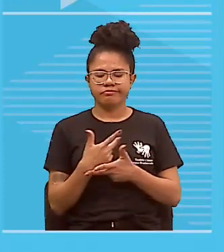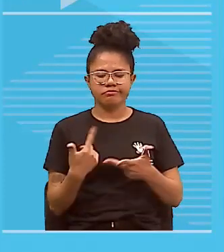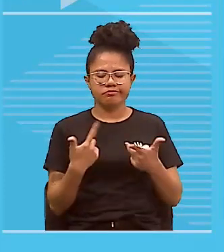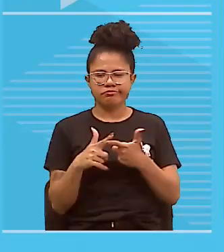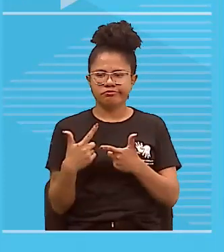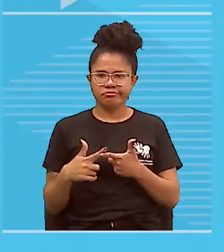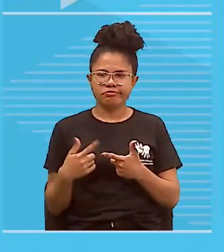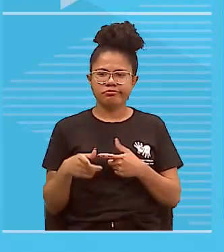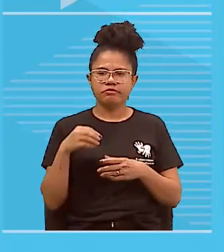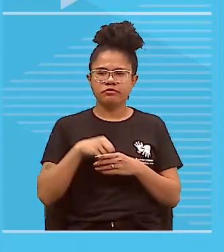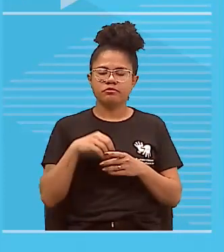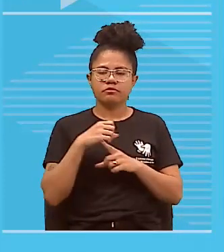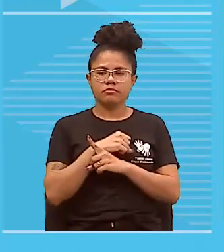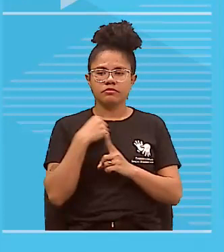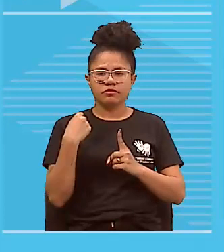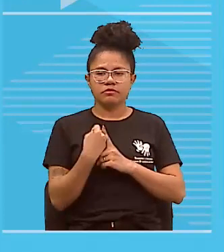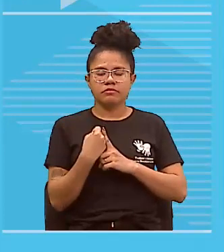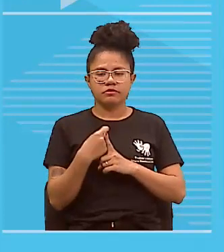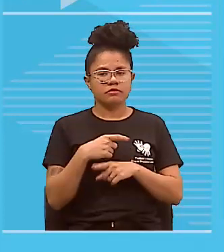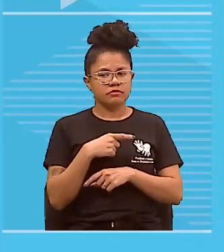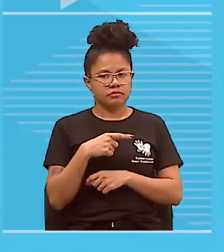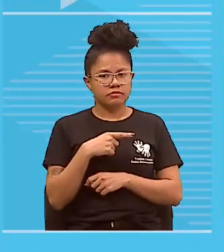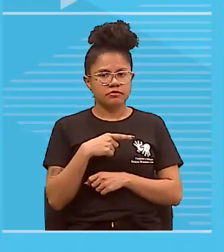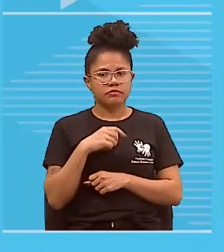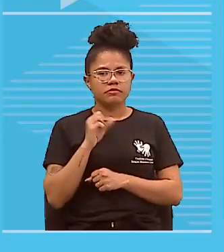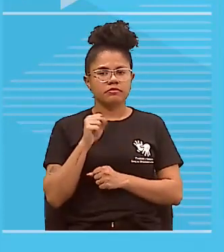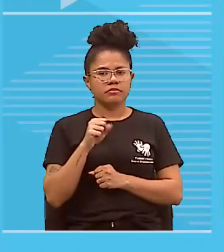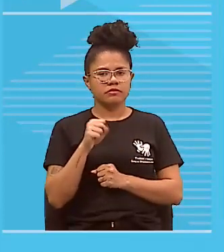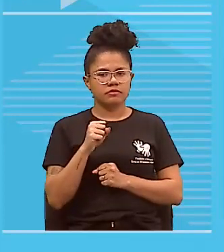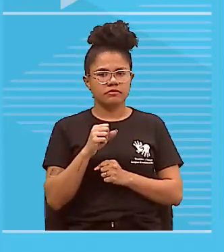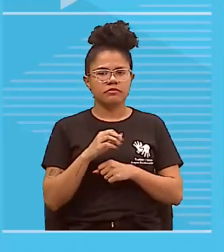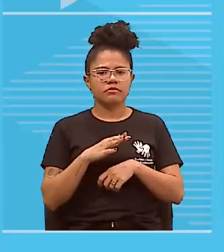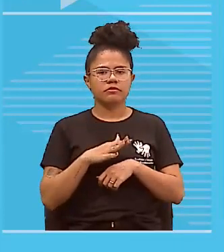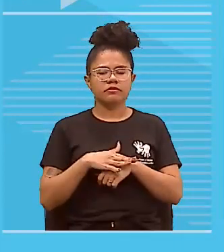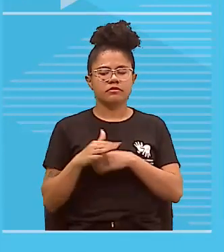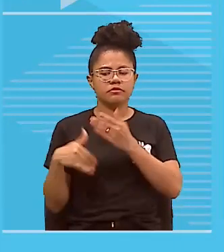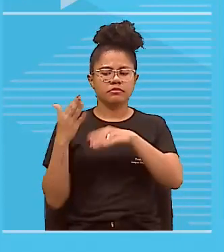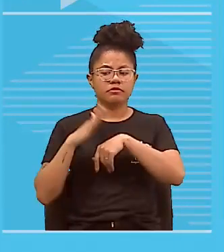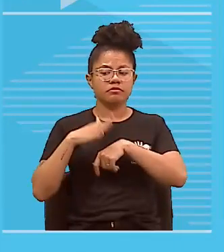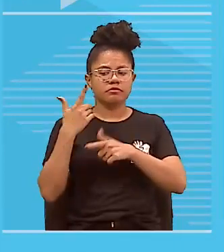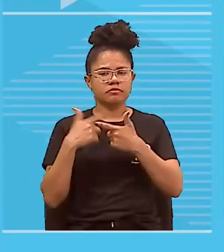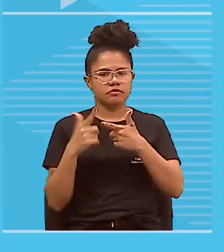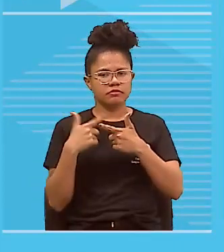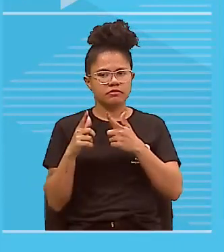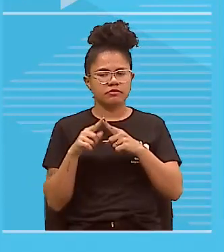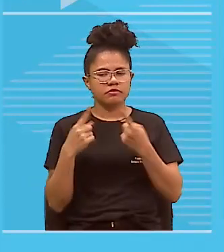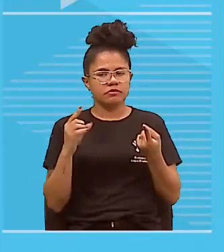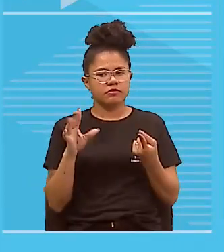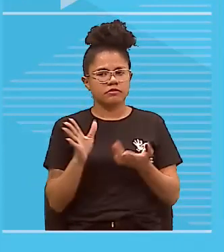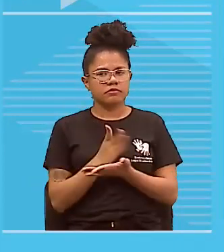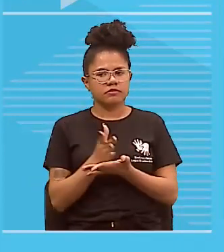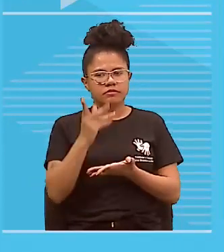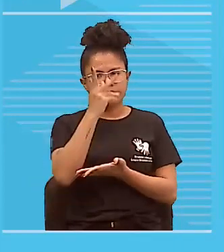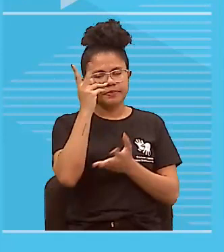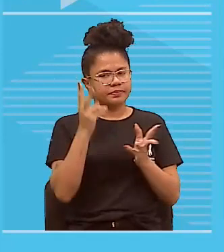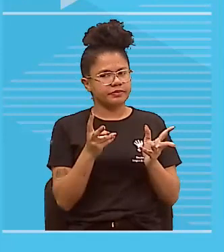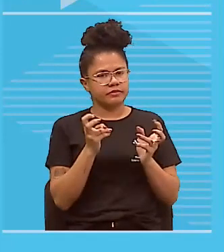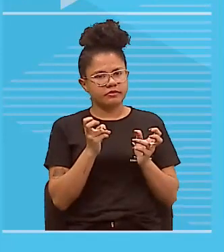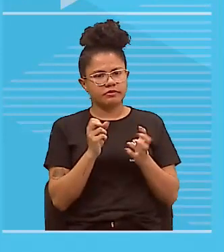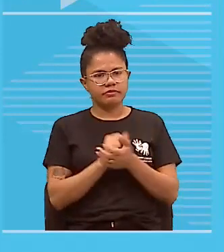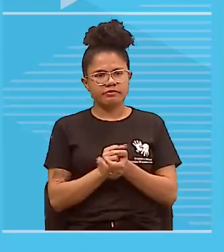nossa sociedade foram mais escancaradas e só não viu quem não quis, né? Essa mudança que a Covid